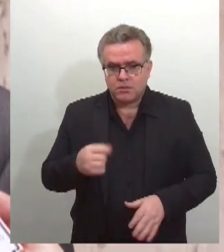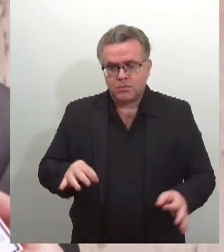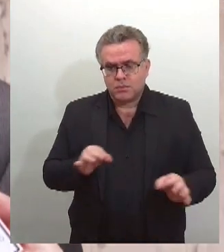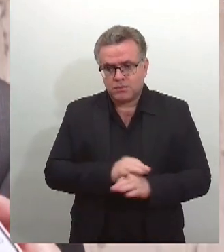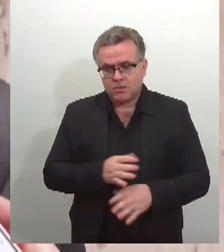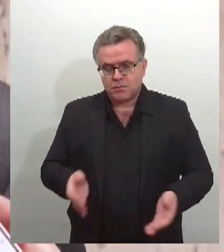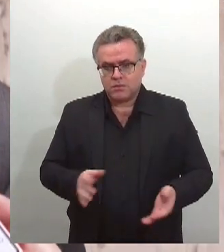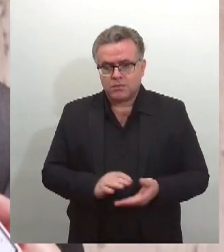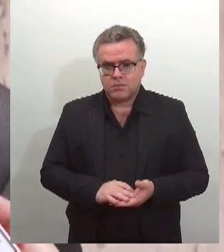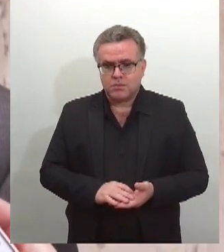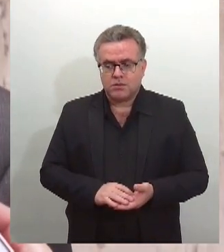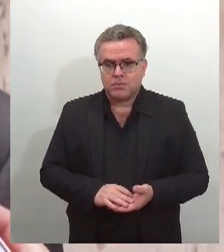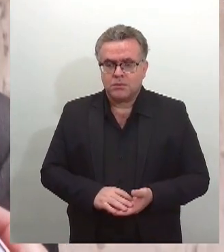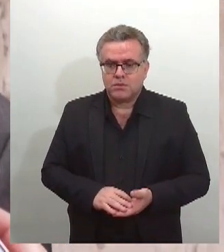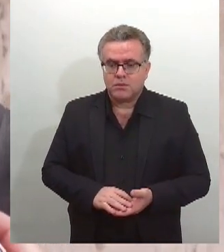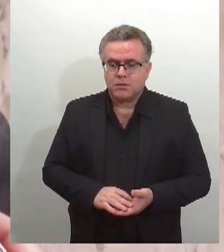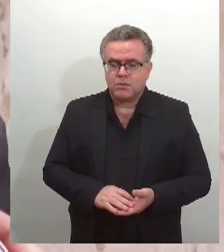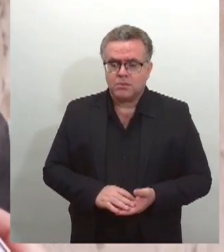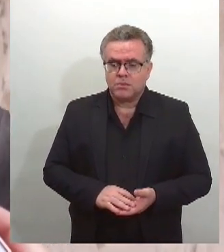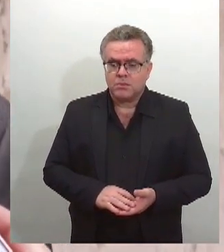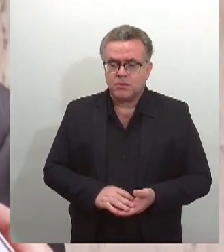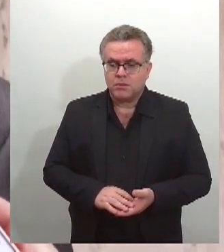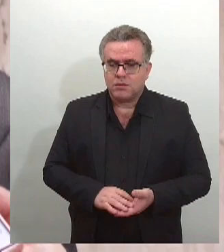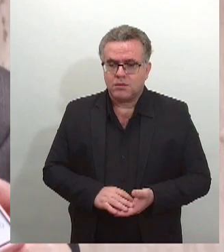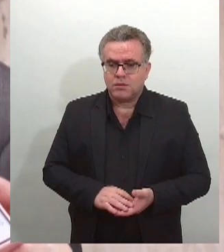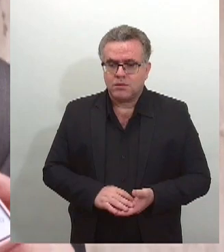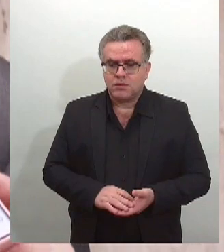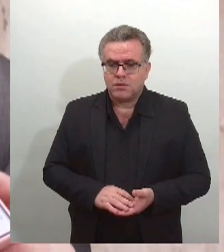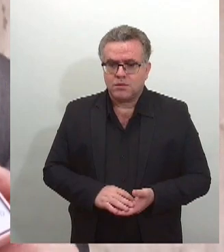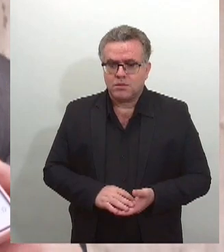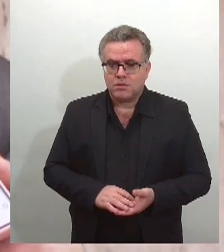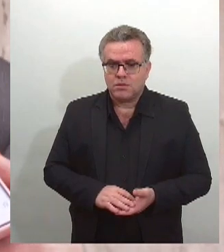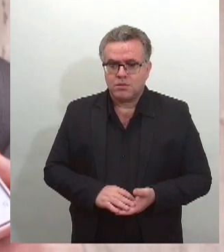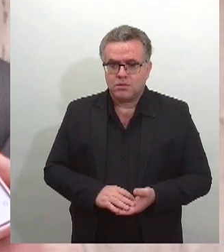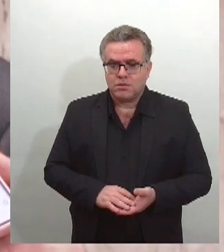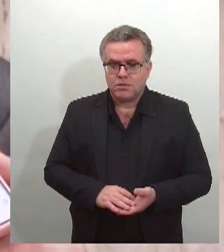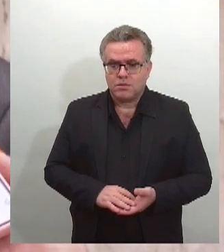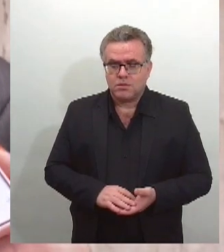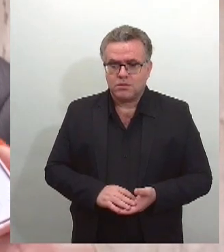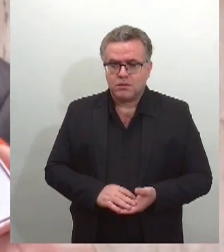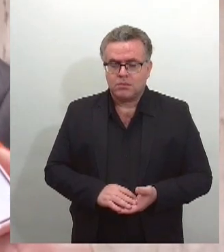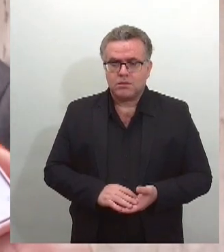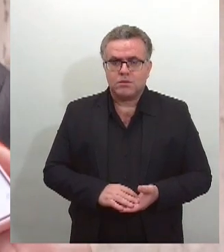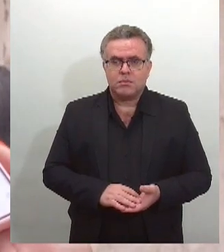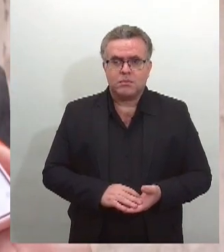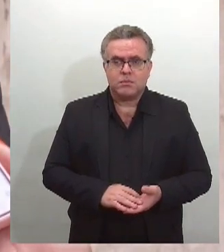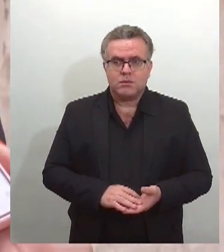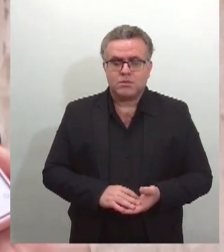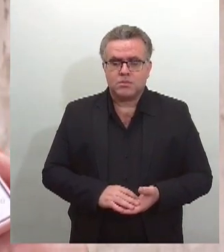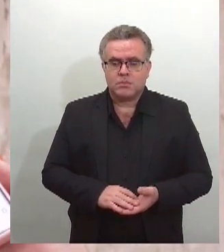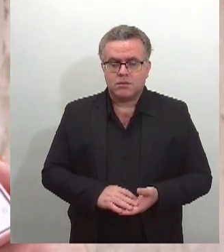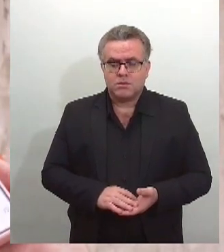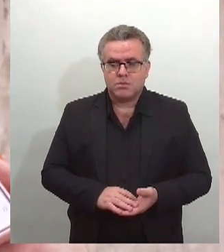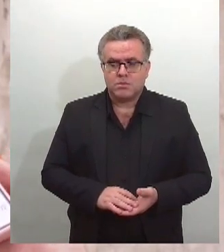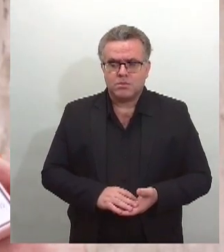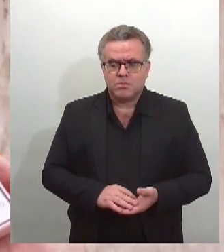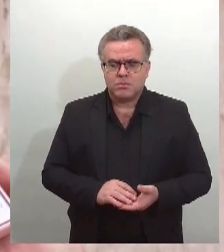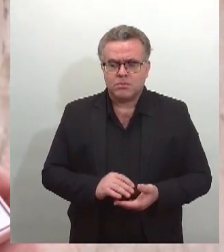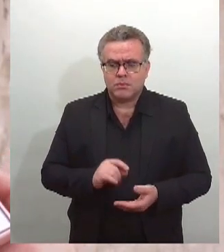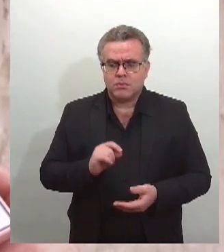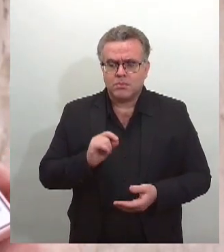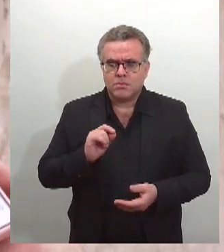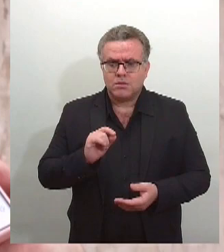aqui pelos expositores, por aqueles que explanaram, é que é cash. Na hora que você traz a ovelha